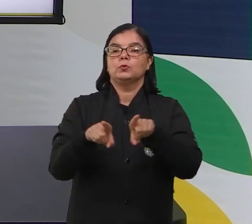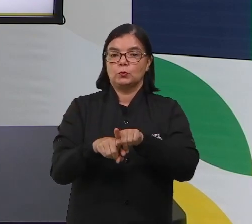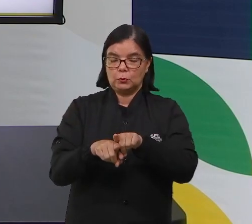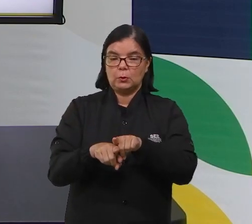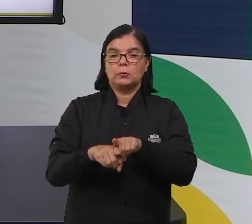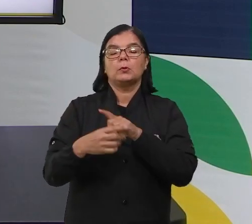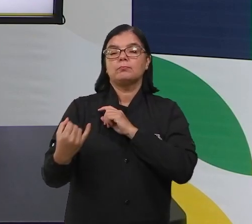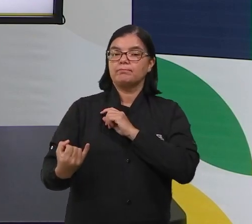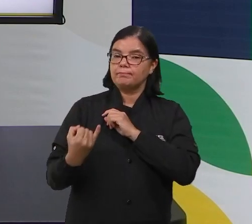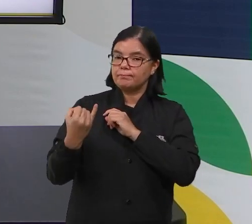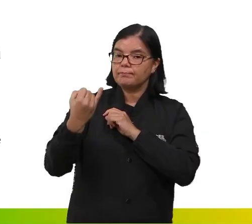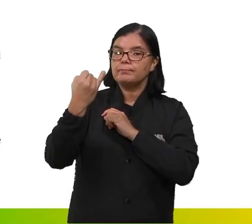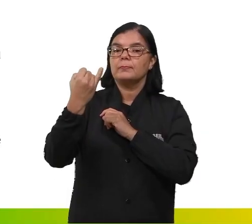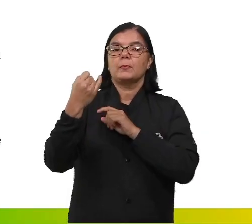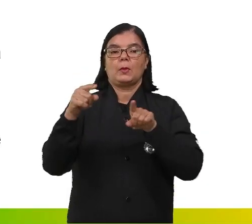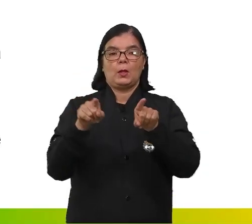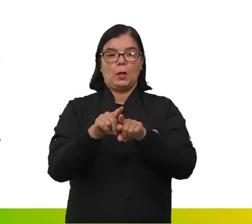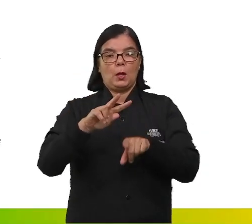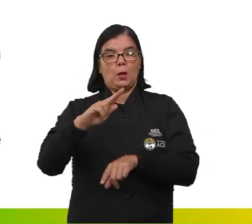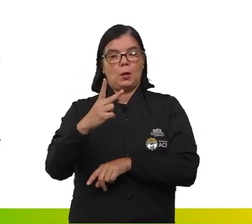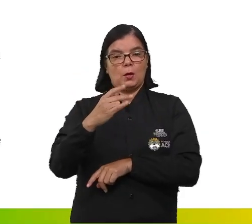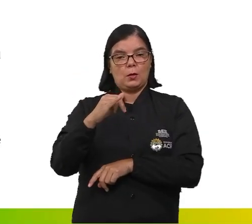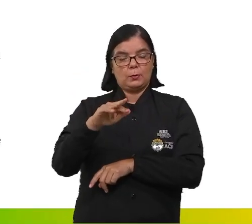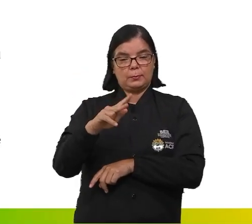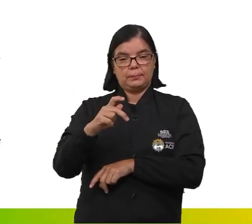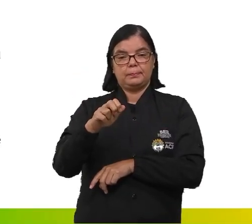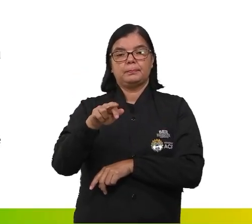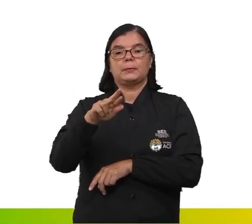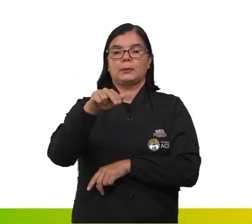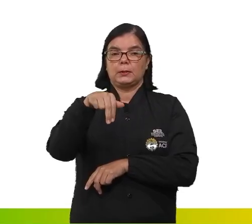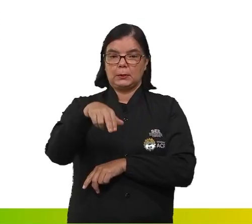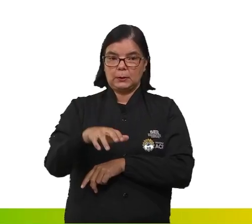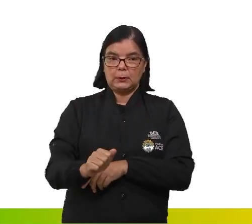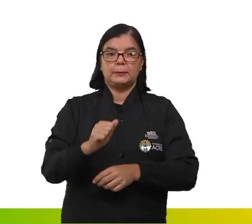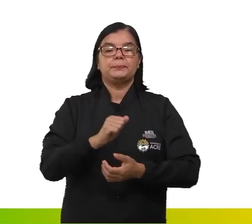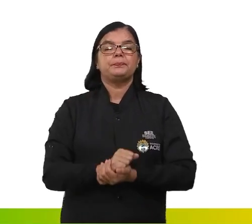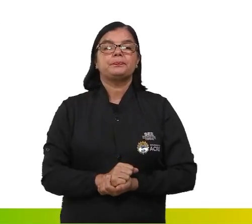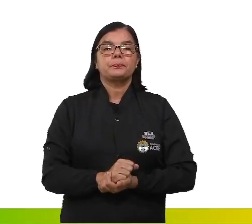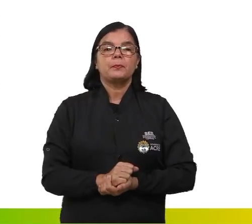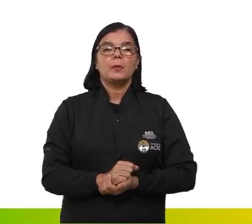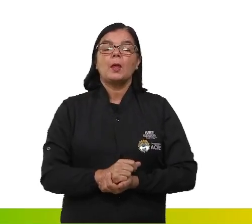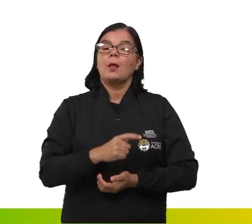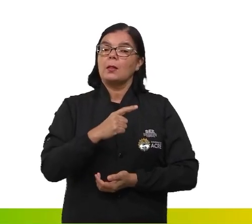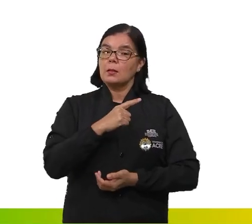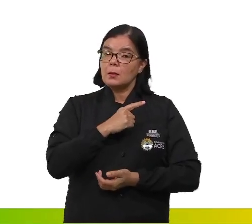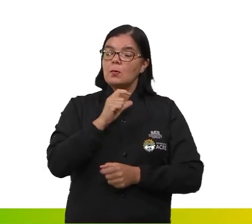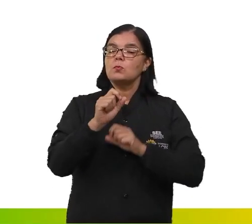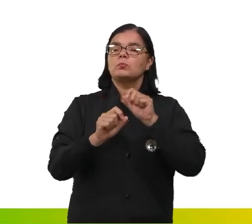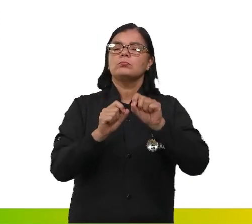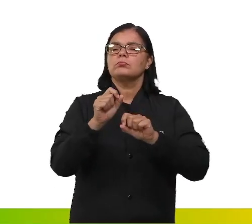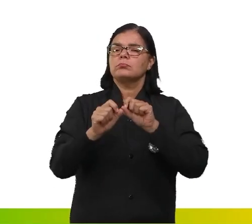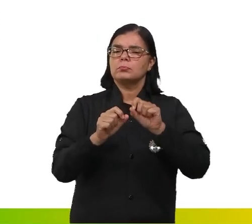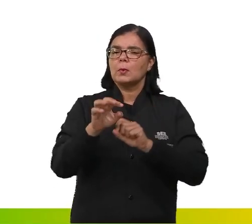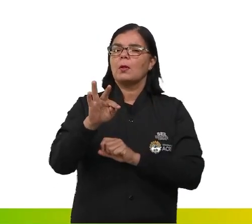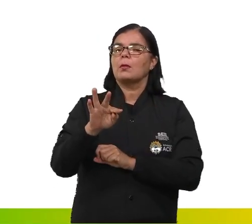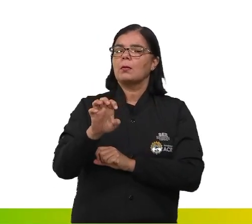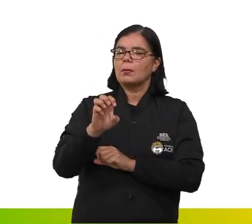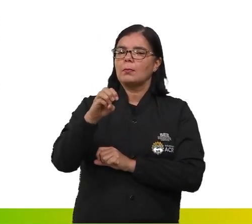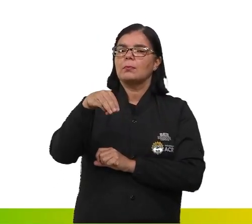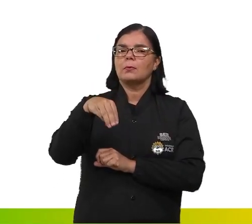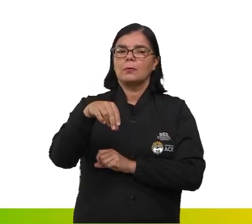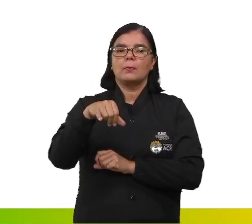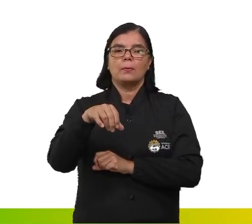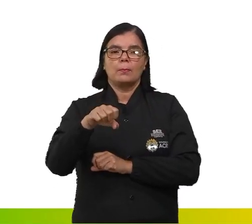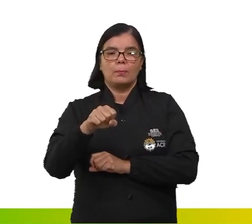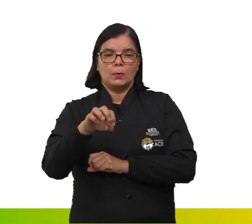importante a figura de Hipárquia de Maroneia. Bom, então, aqui nós temos Temistocleia,